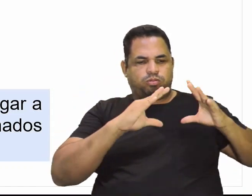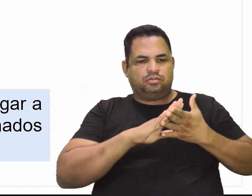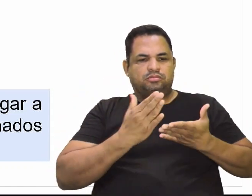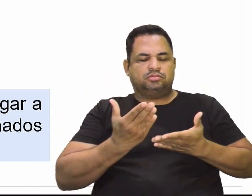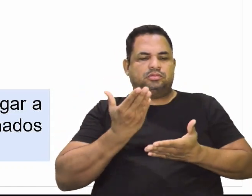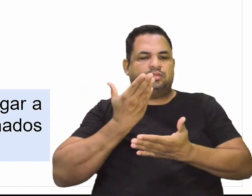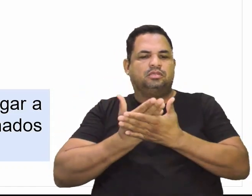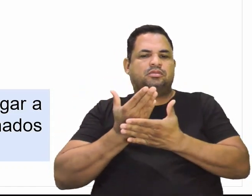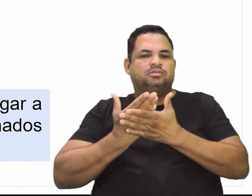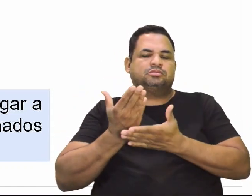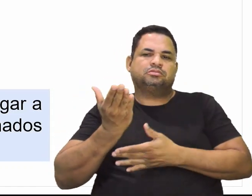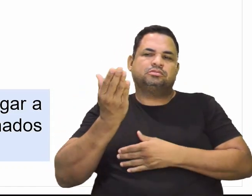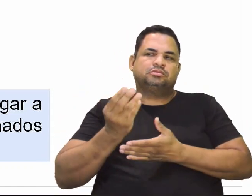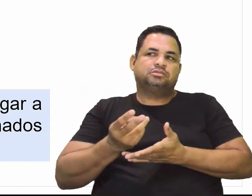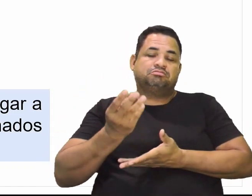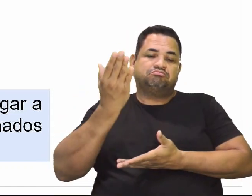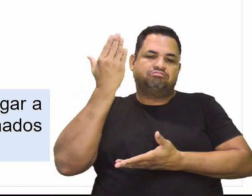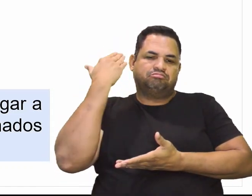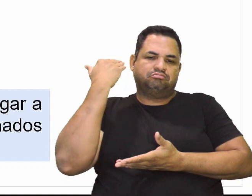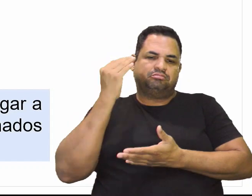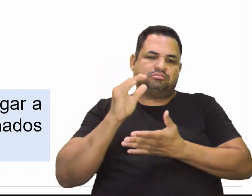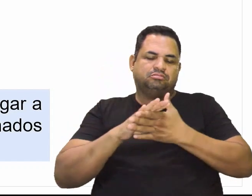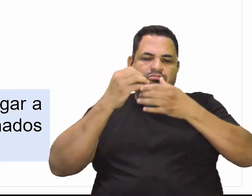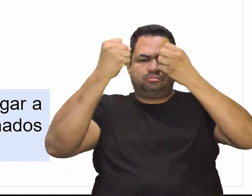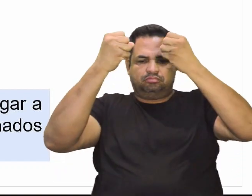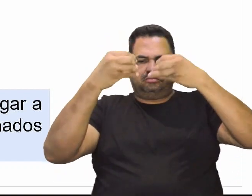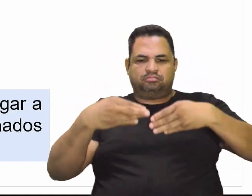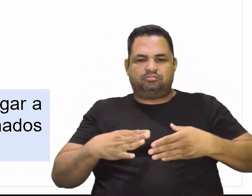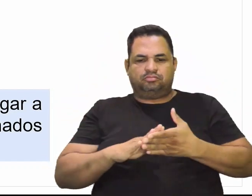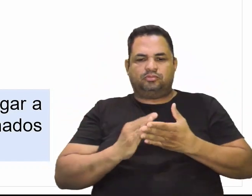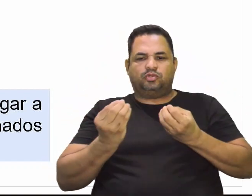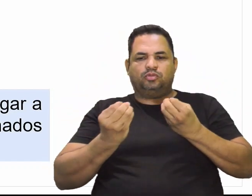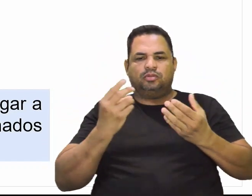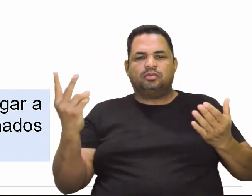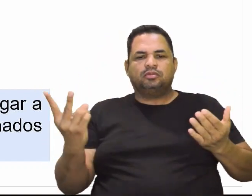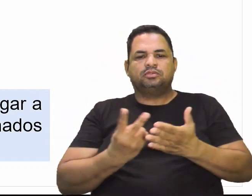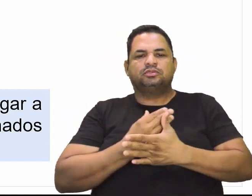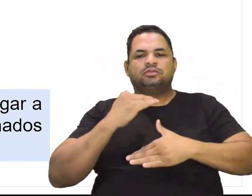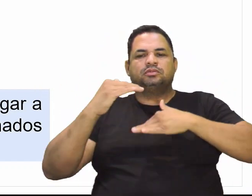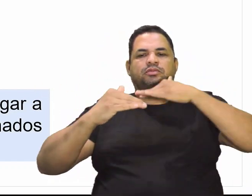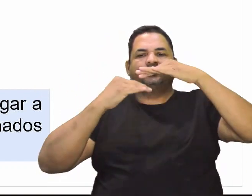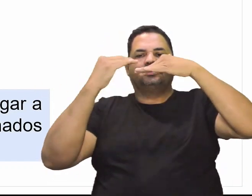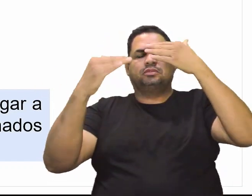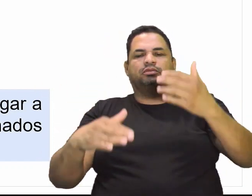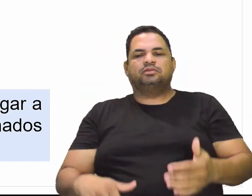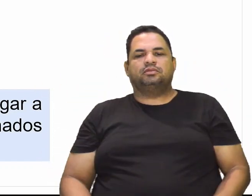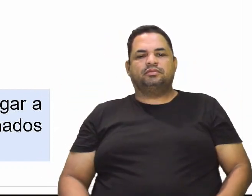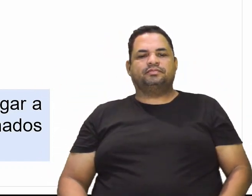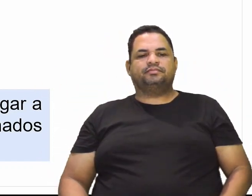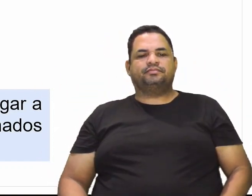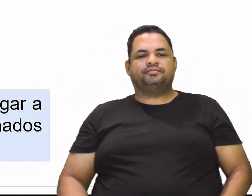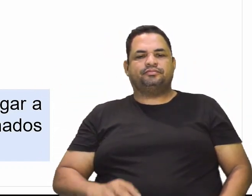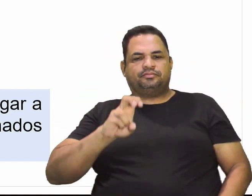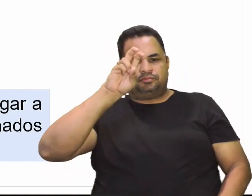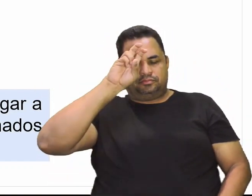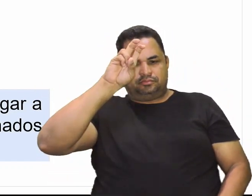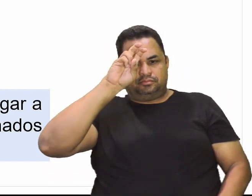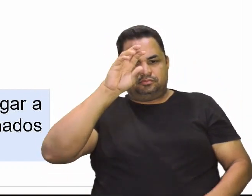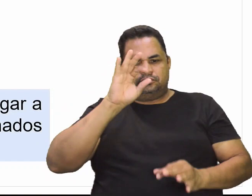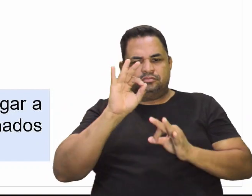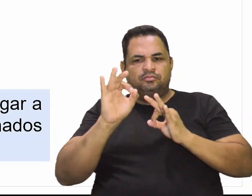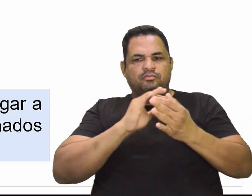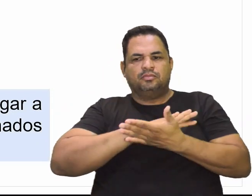atrás eu expliquei para vocês como que se deu essa evolução. Os egípcios se formou a partir